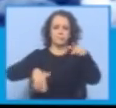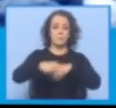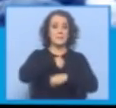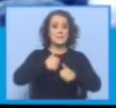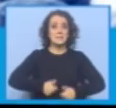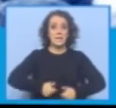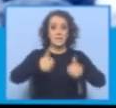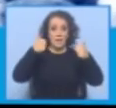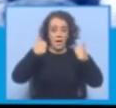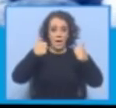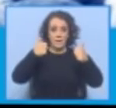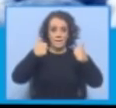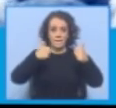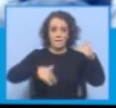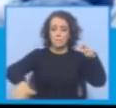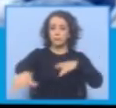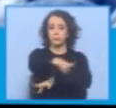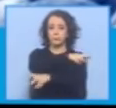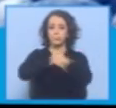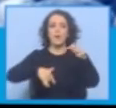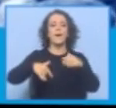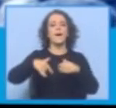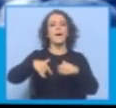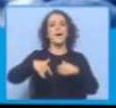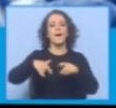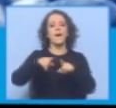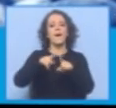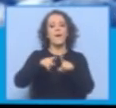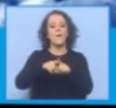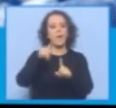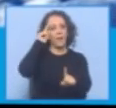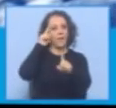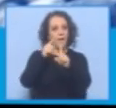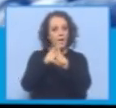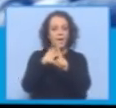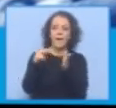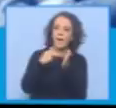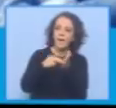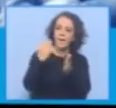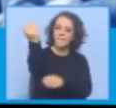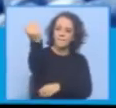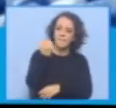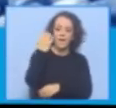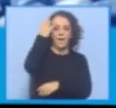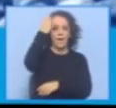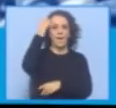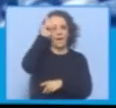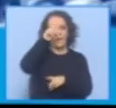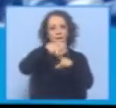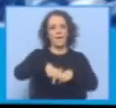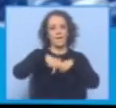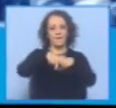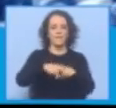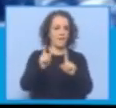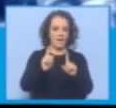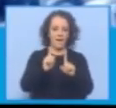inteira que se move, não, para ir ao encontro da cabalgata, para poder viver. Depois há toda